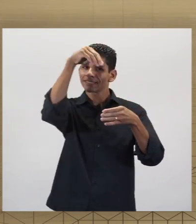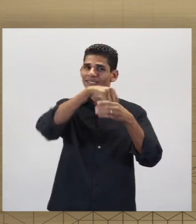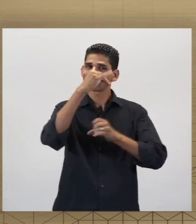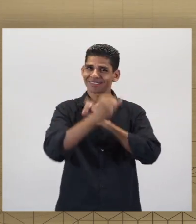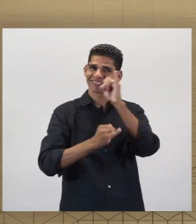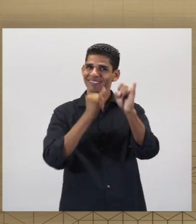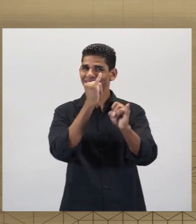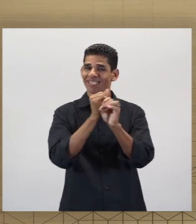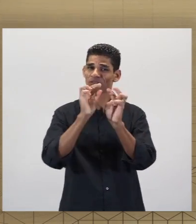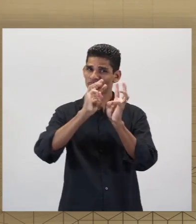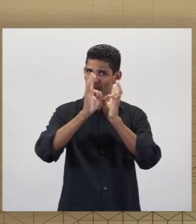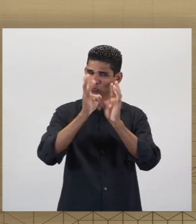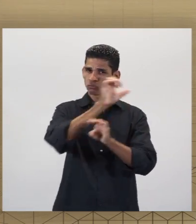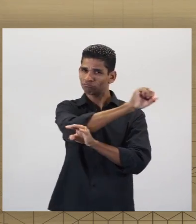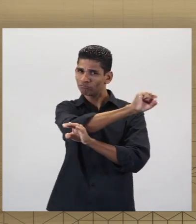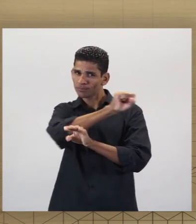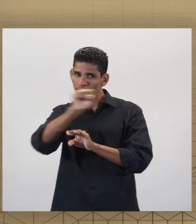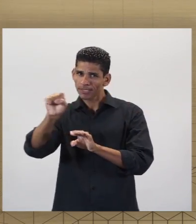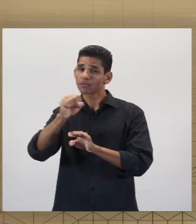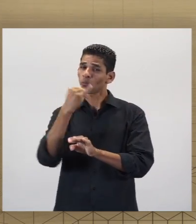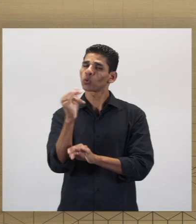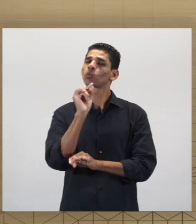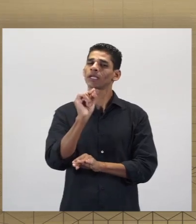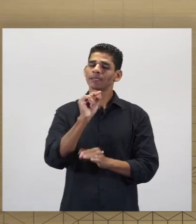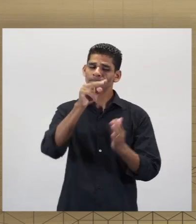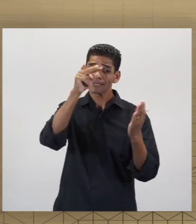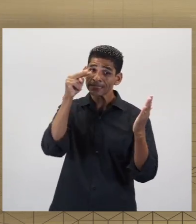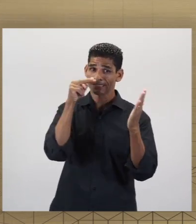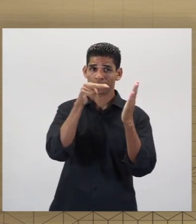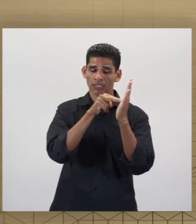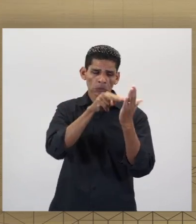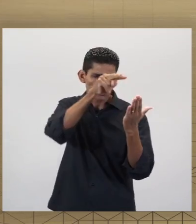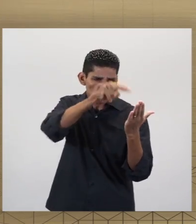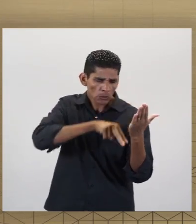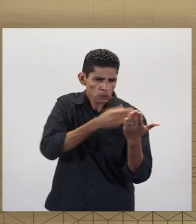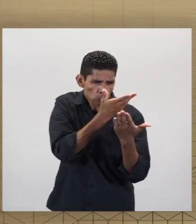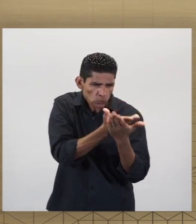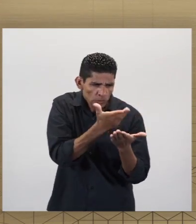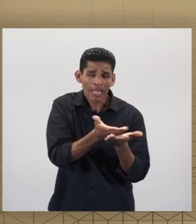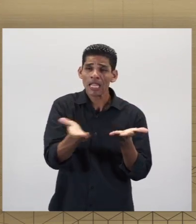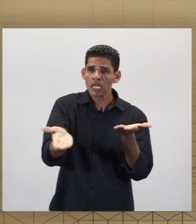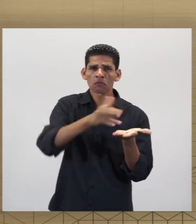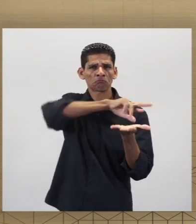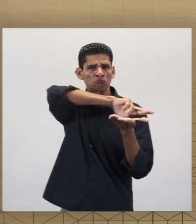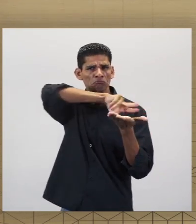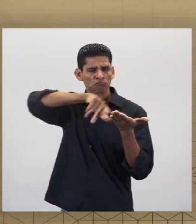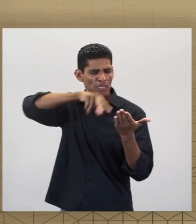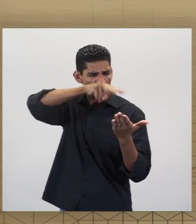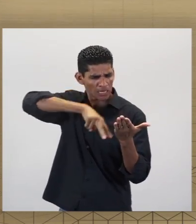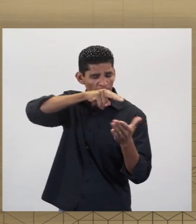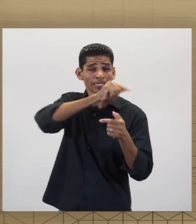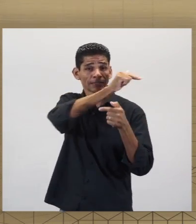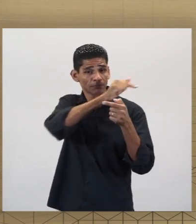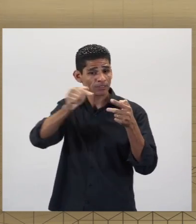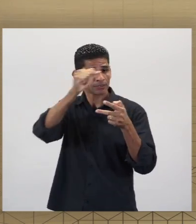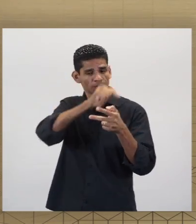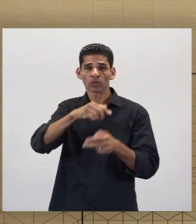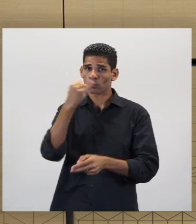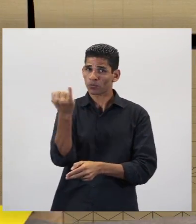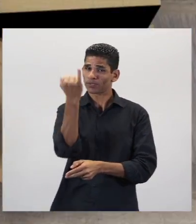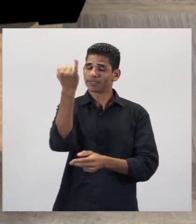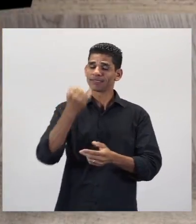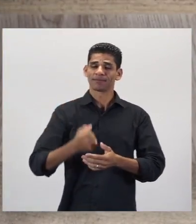no ambiente ao longo do semestre e, se faz necessário, prestar muita atenção com relação às leituras que serão realizadas